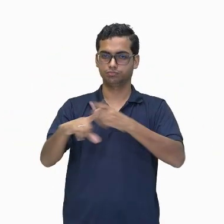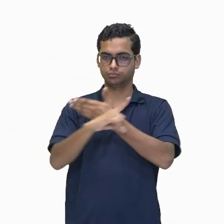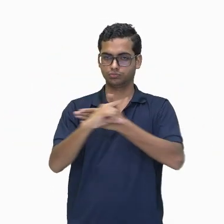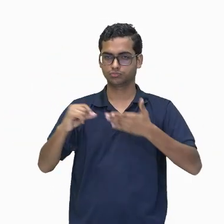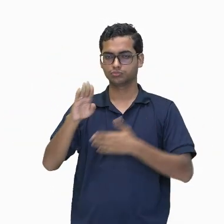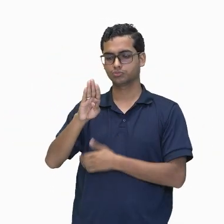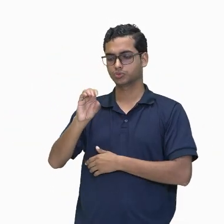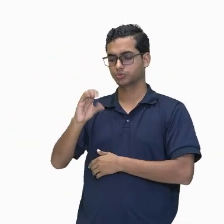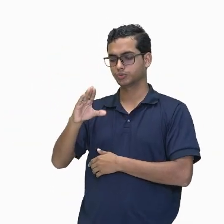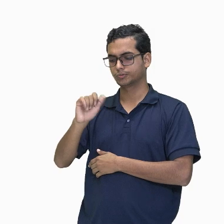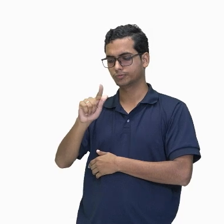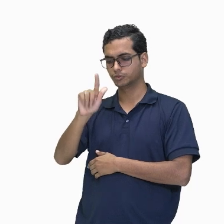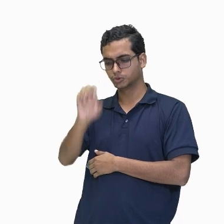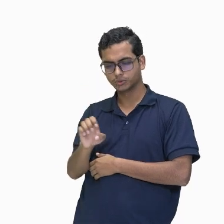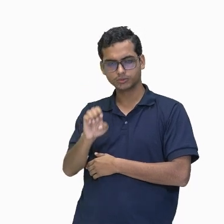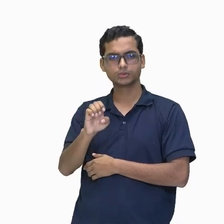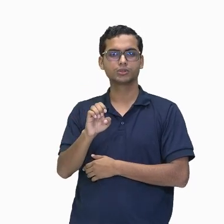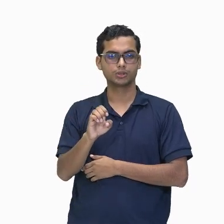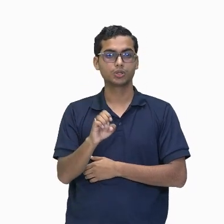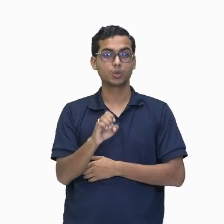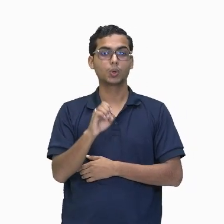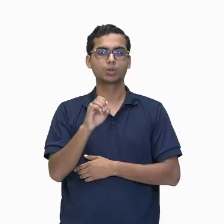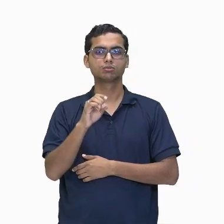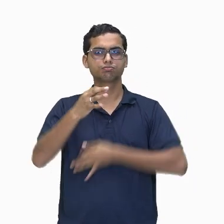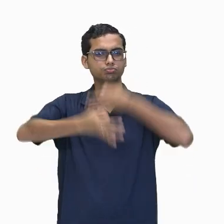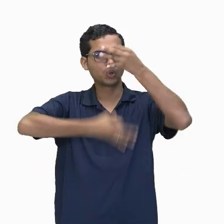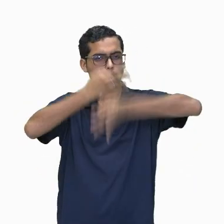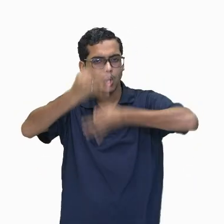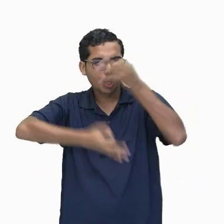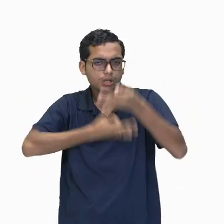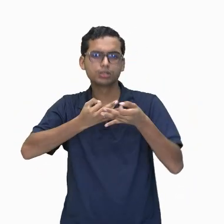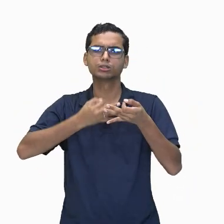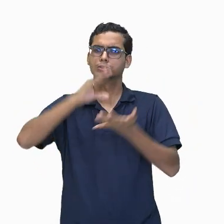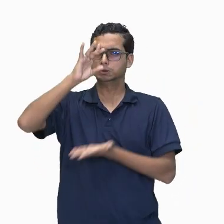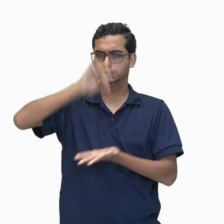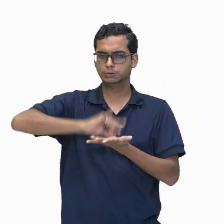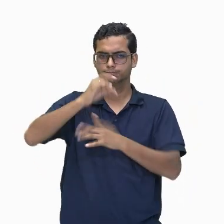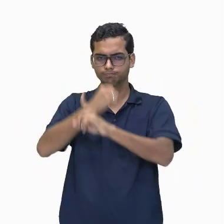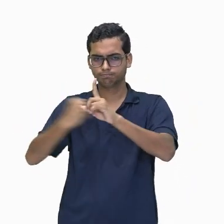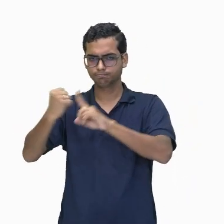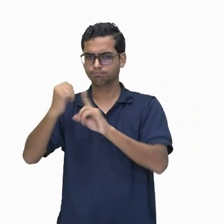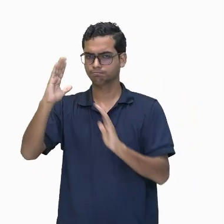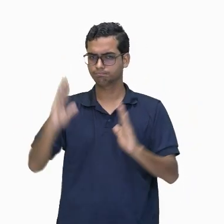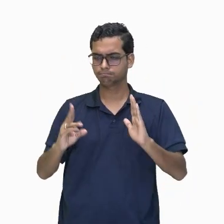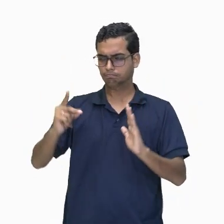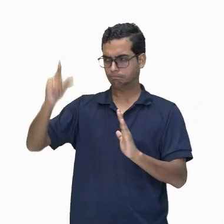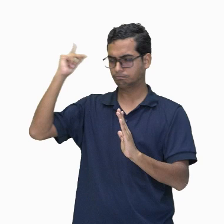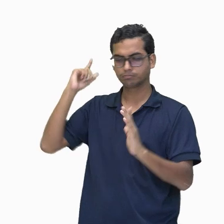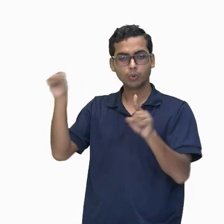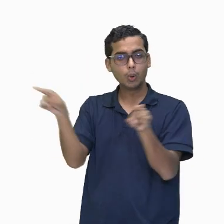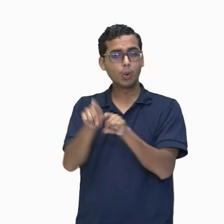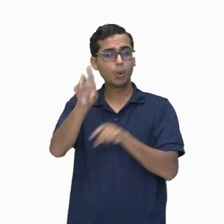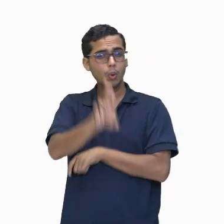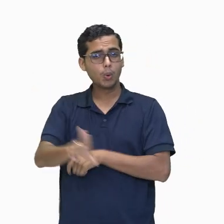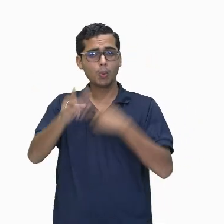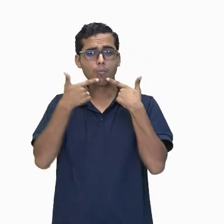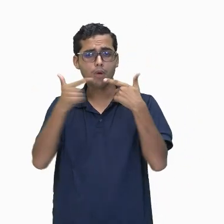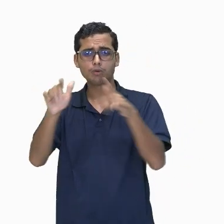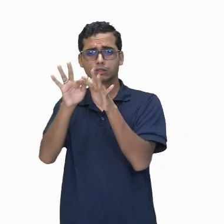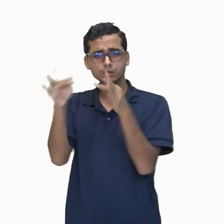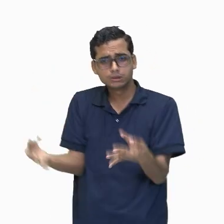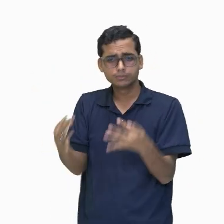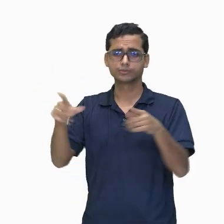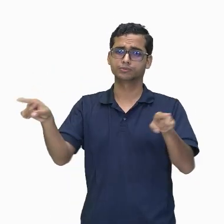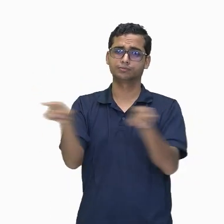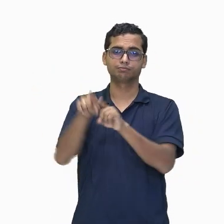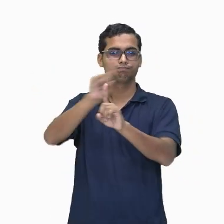ousados e com críticas afiadas à sociedade de sua época, utilizaram uma linguagem simples e objetiva,